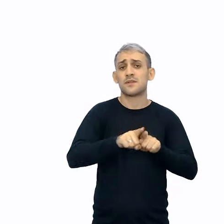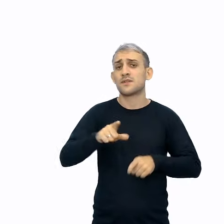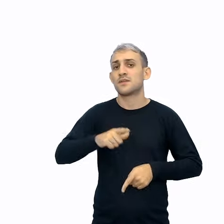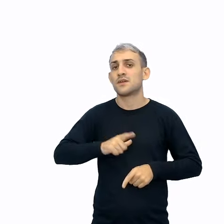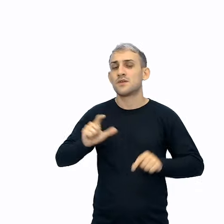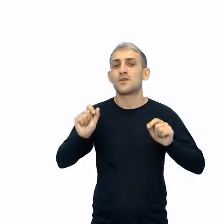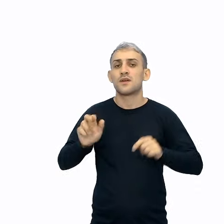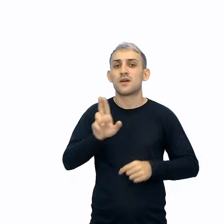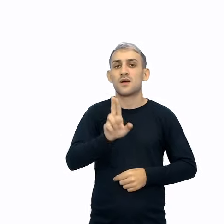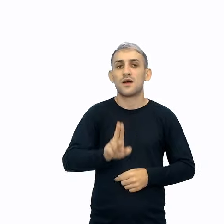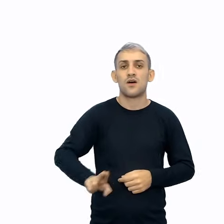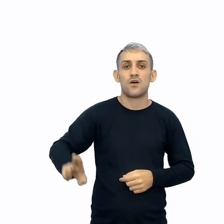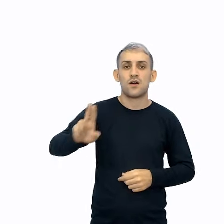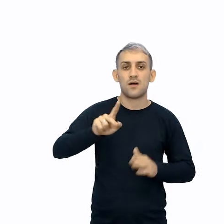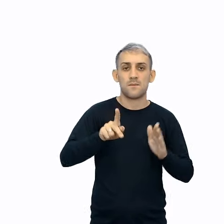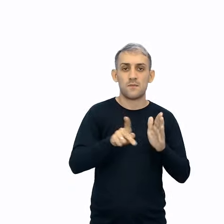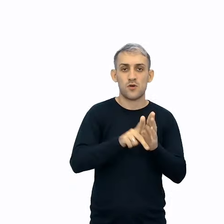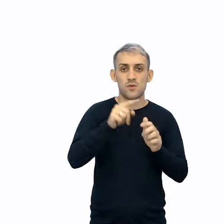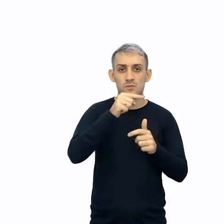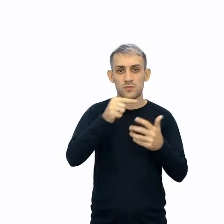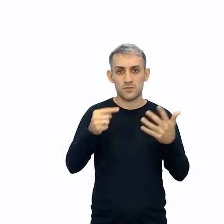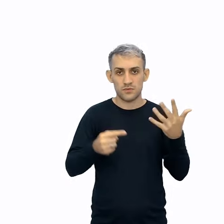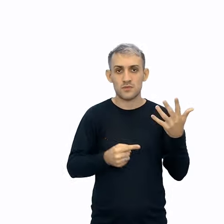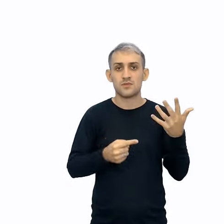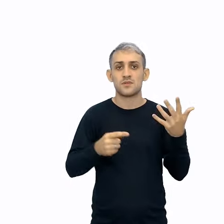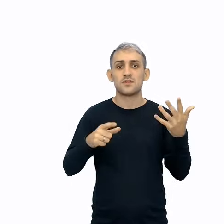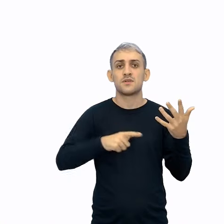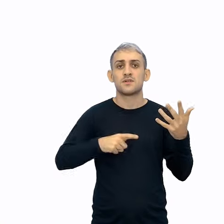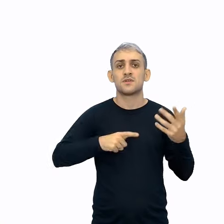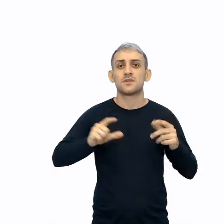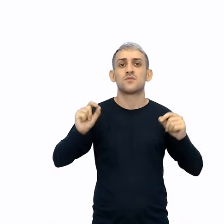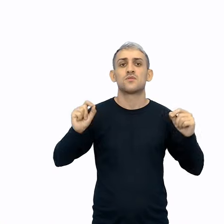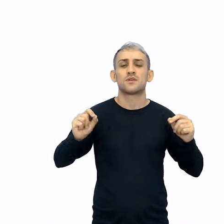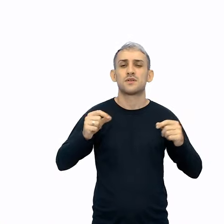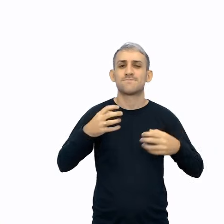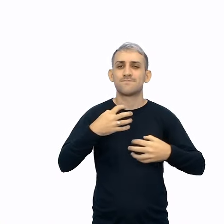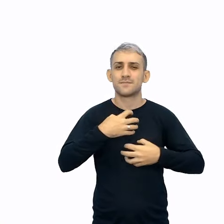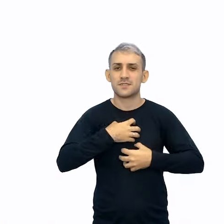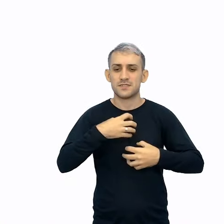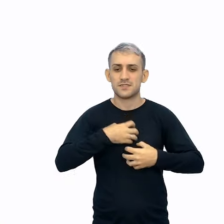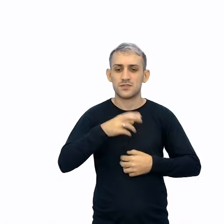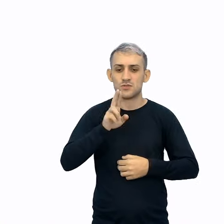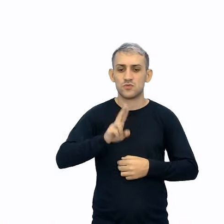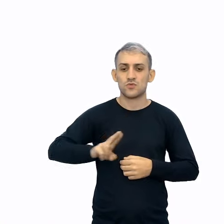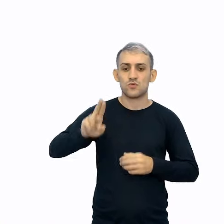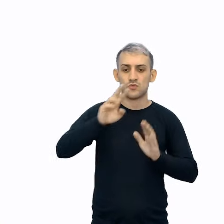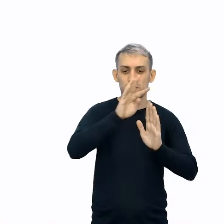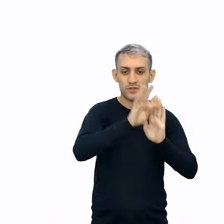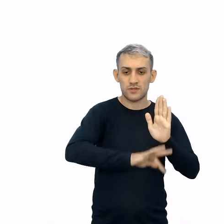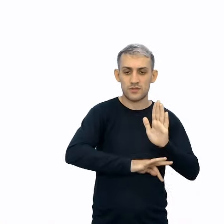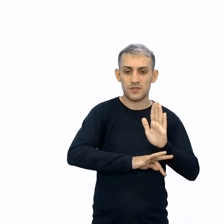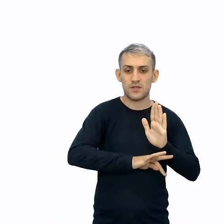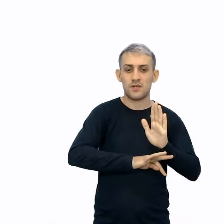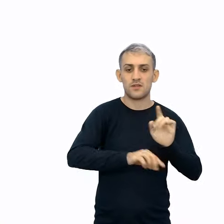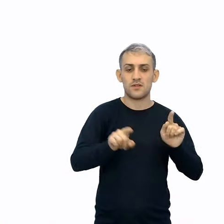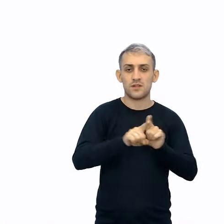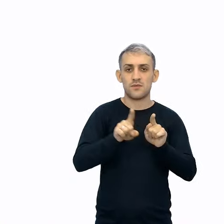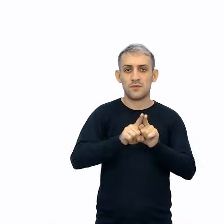da utilização dos elementos que marcam os efeitos de sentido do uso em textos das suas